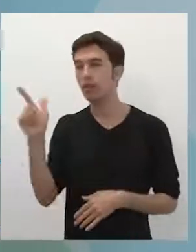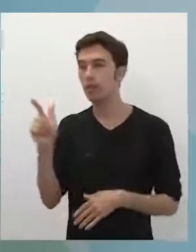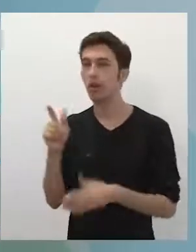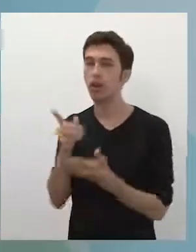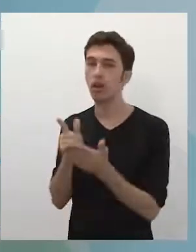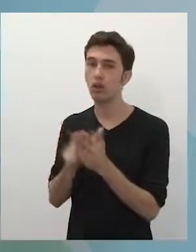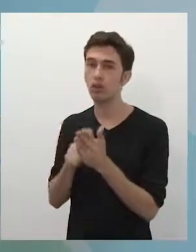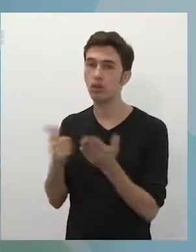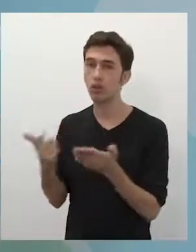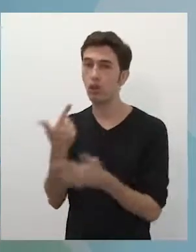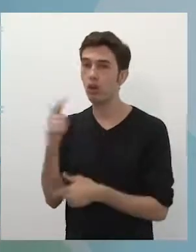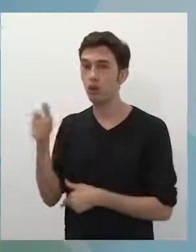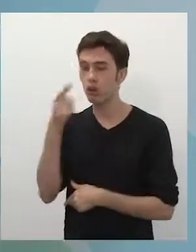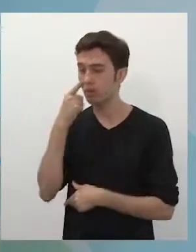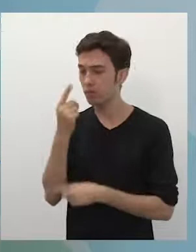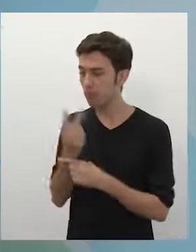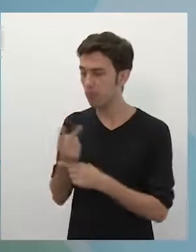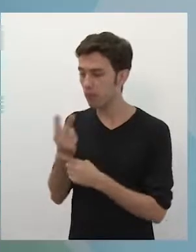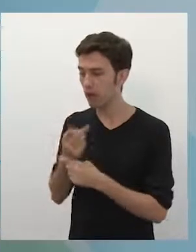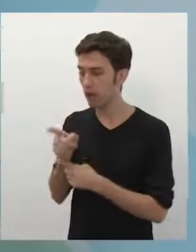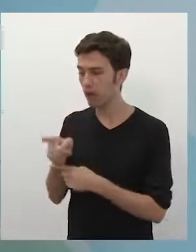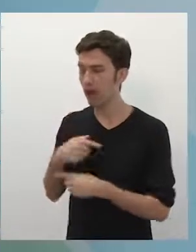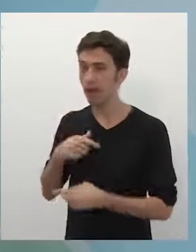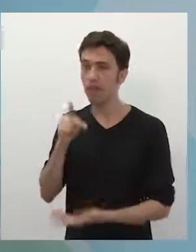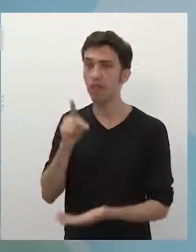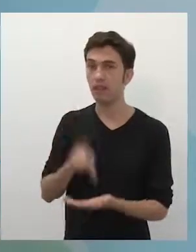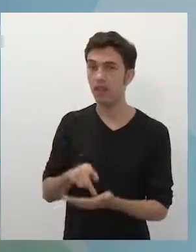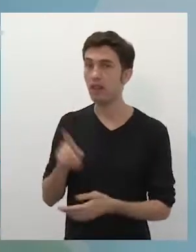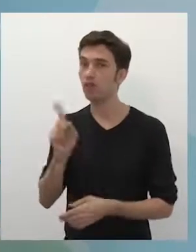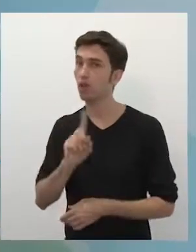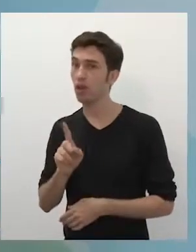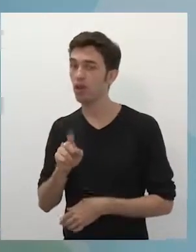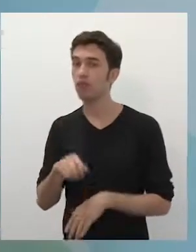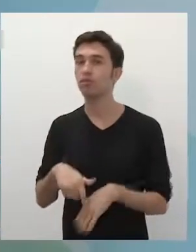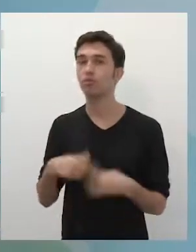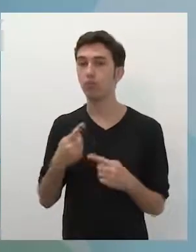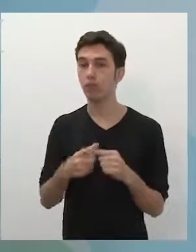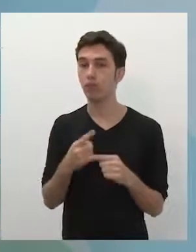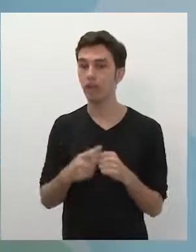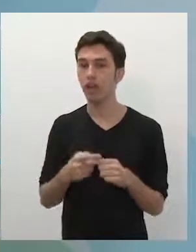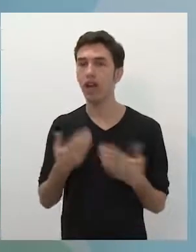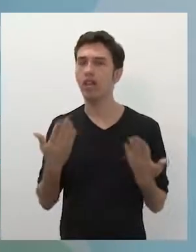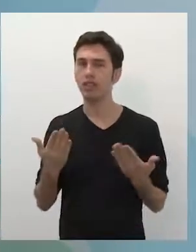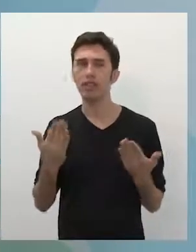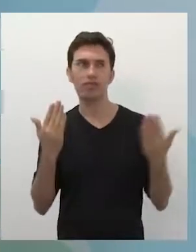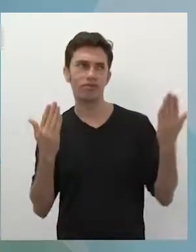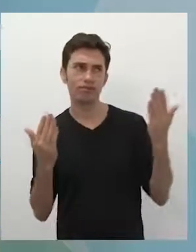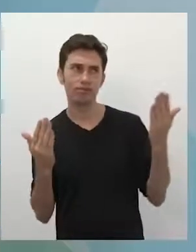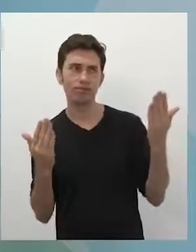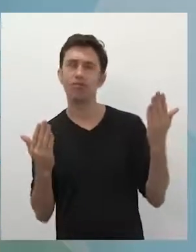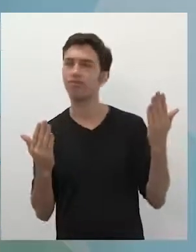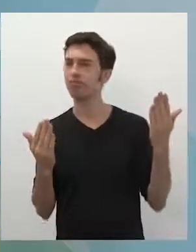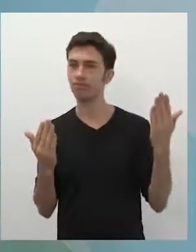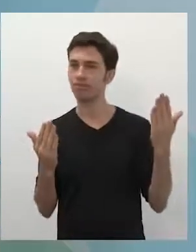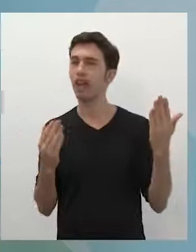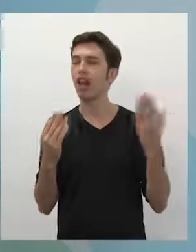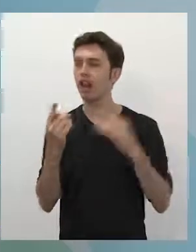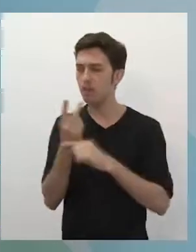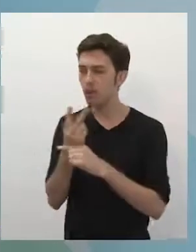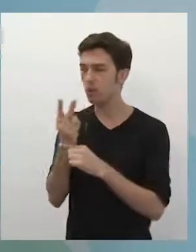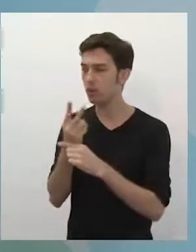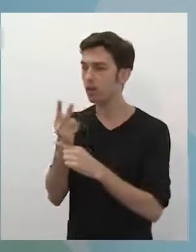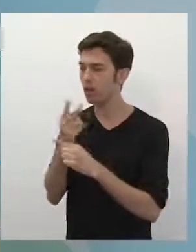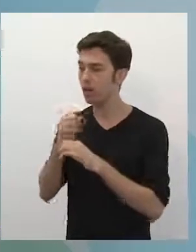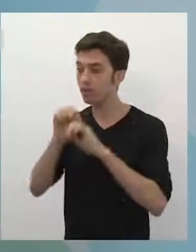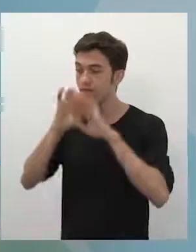veículo, ia procurar em outra fonte realmente para verificar, porque tem que checar, não é só olhar esse